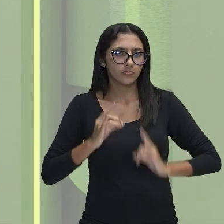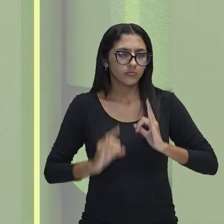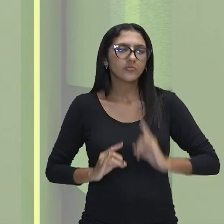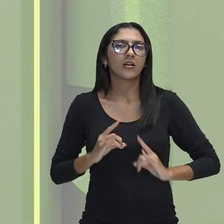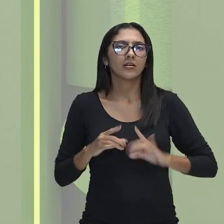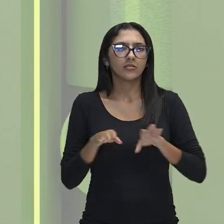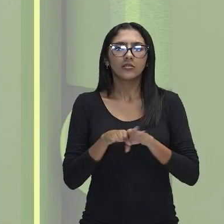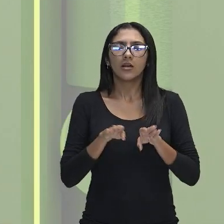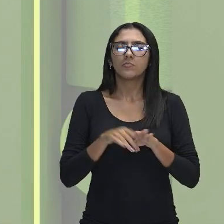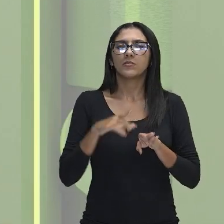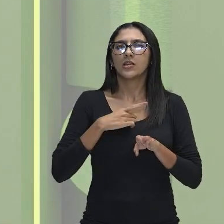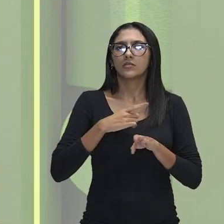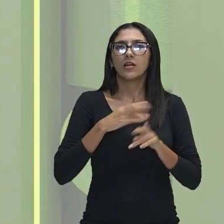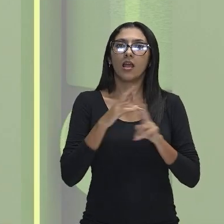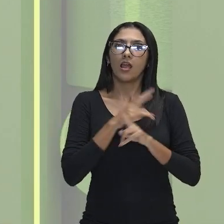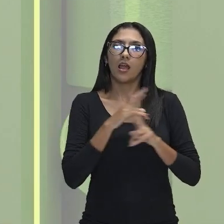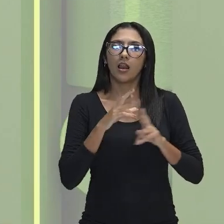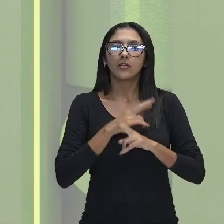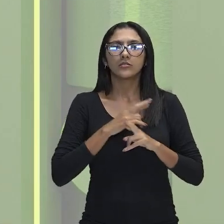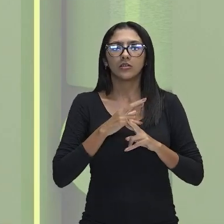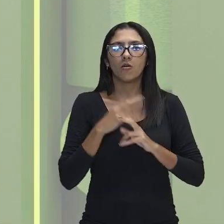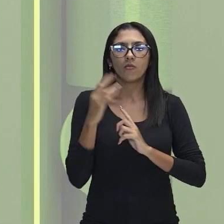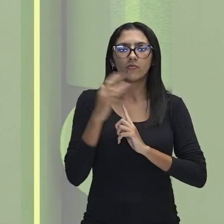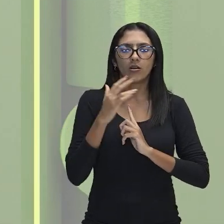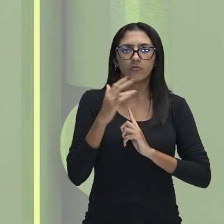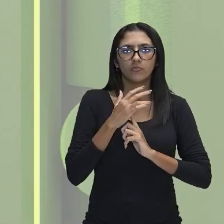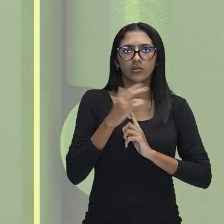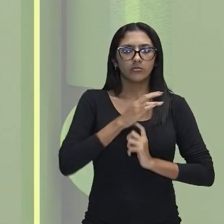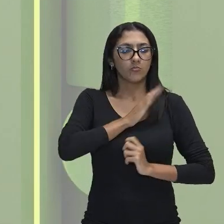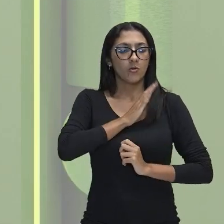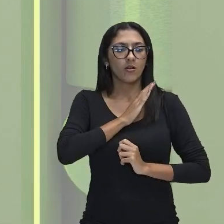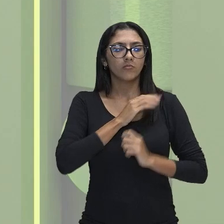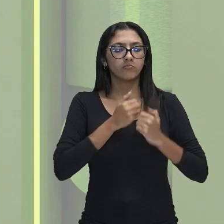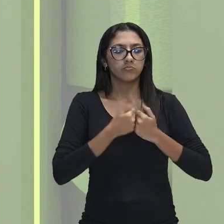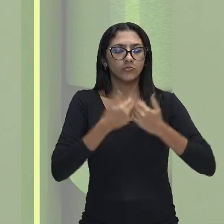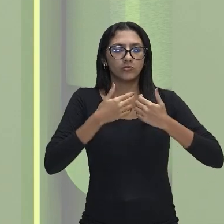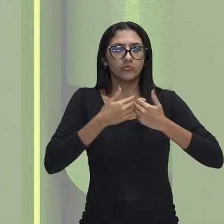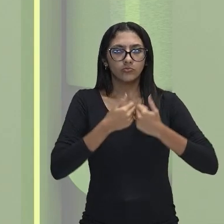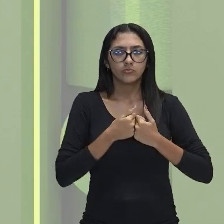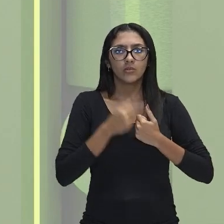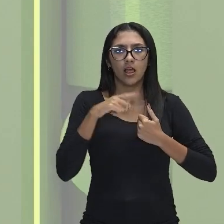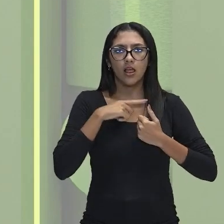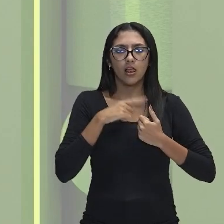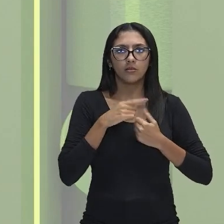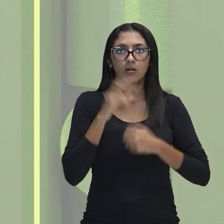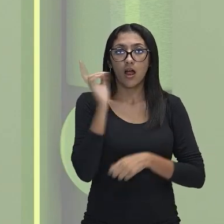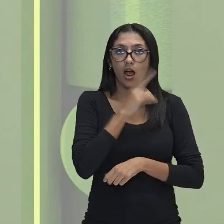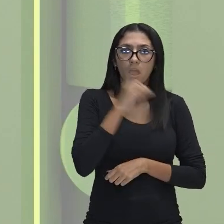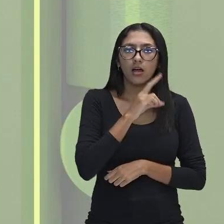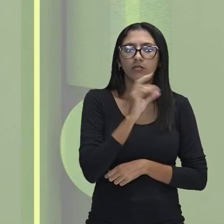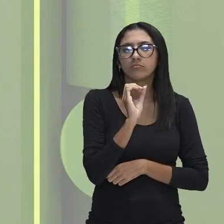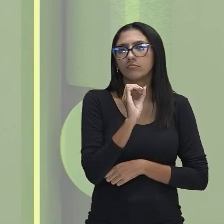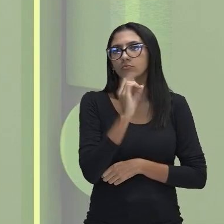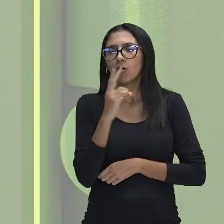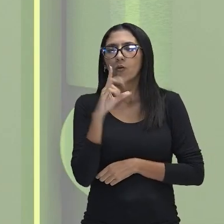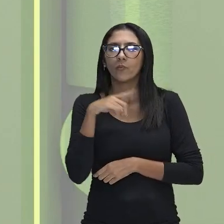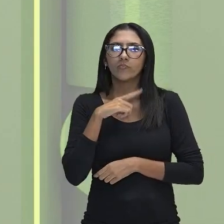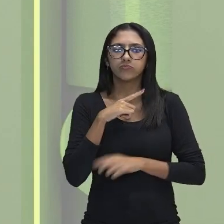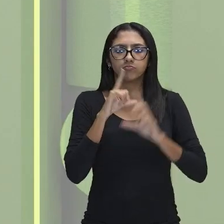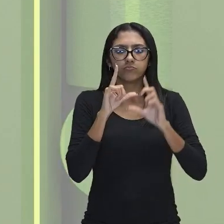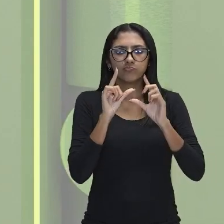o nosso batimento cardíaco, que pode ou acelerar ou então ficar mais lento. E